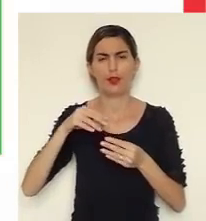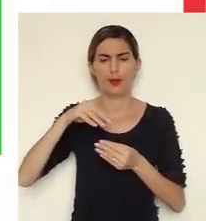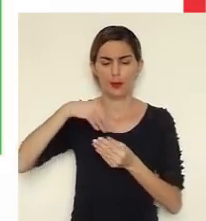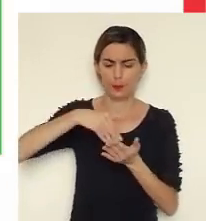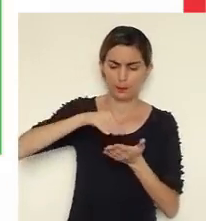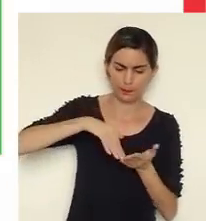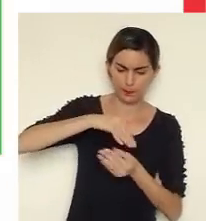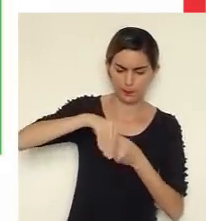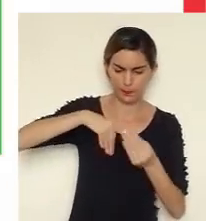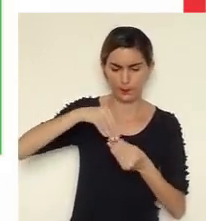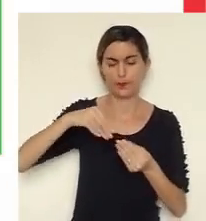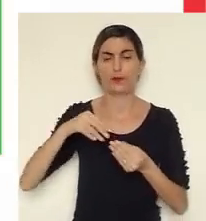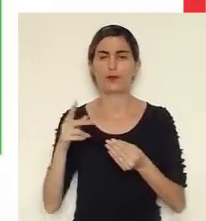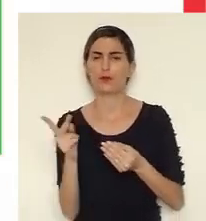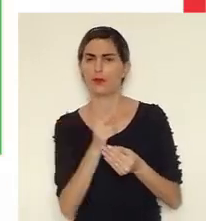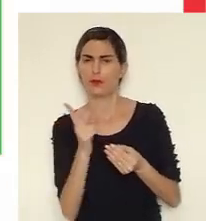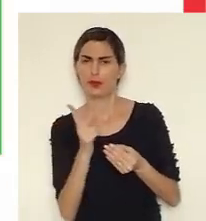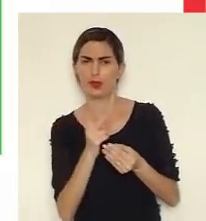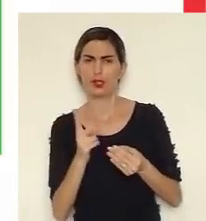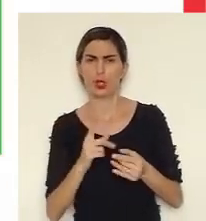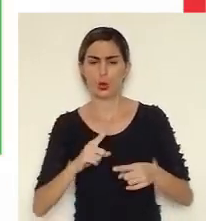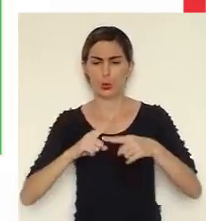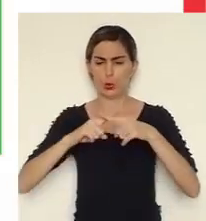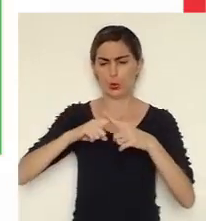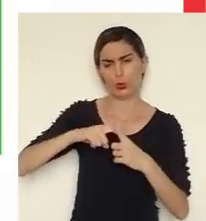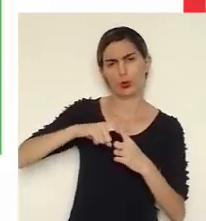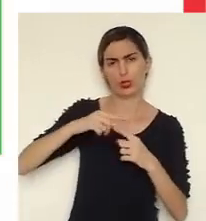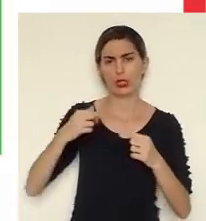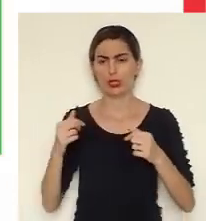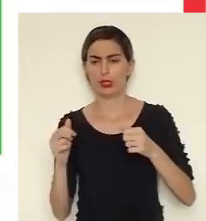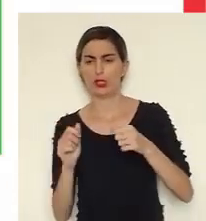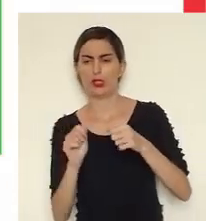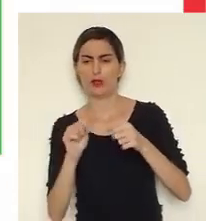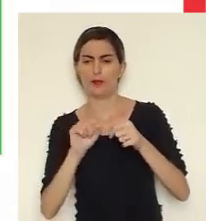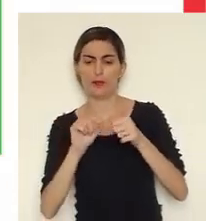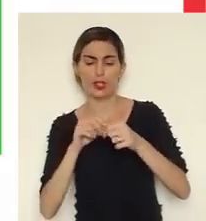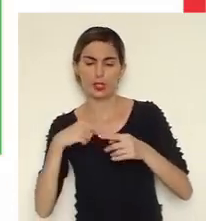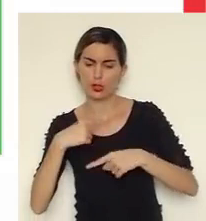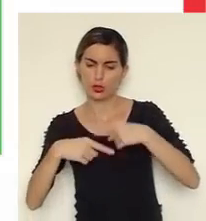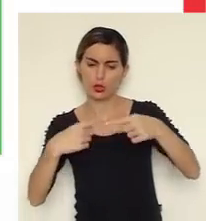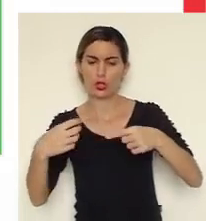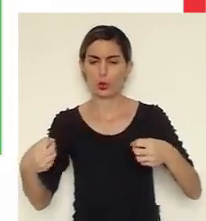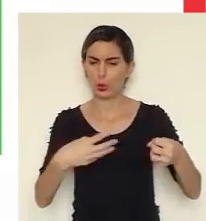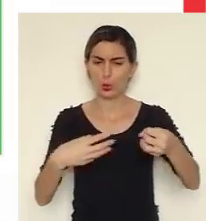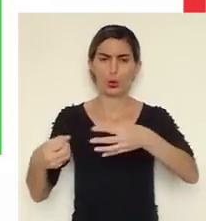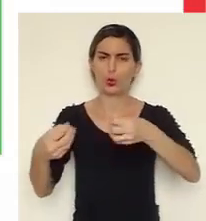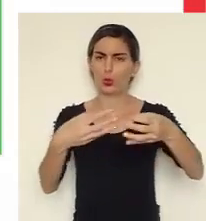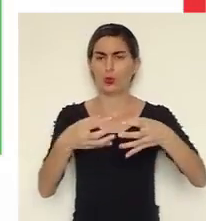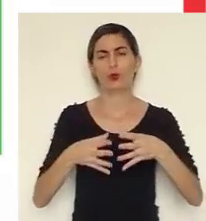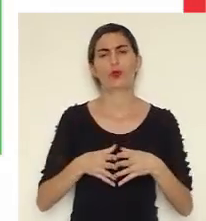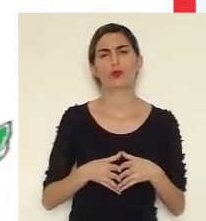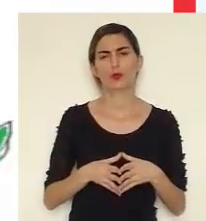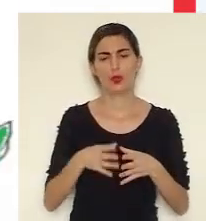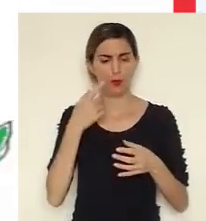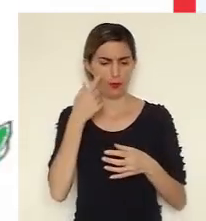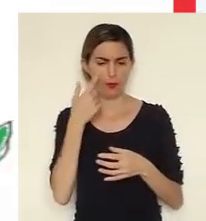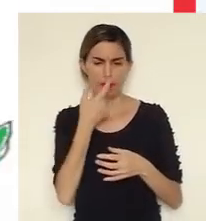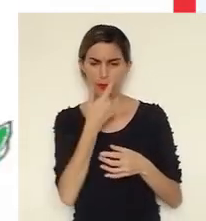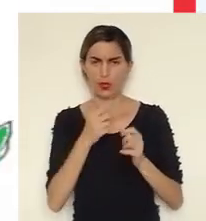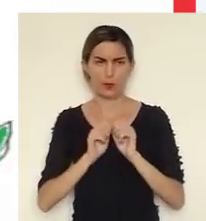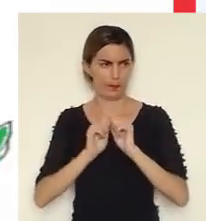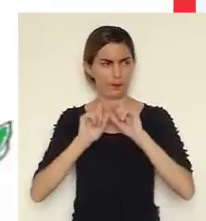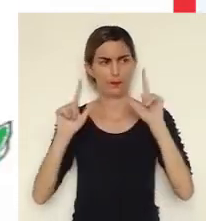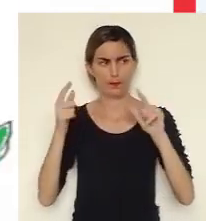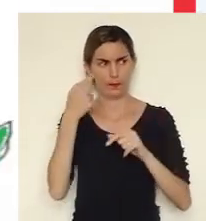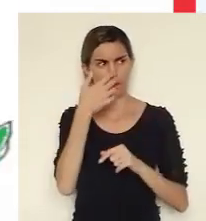que era uma polinização, na realidade cruzada e artificial, para a geração de novas gerações.